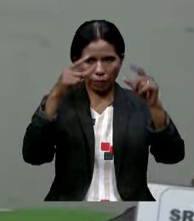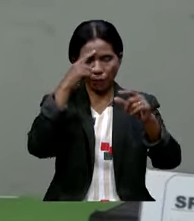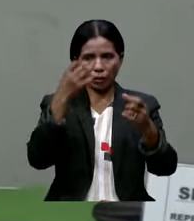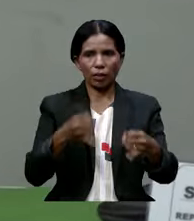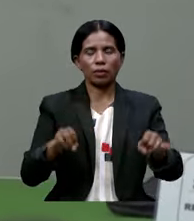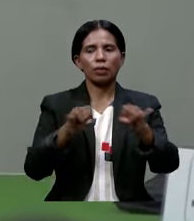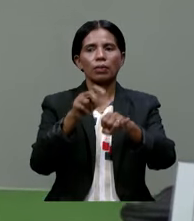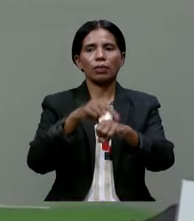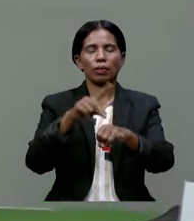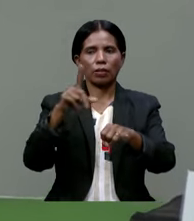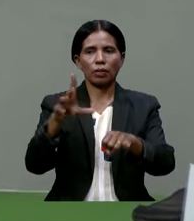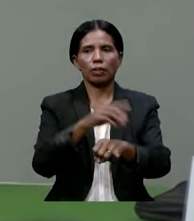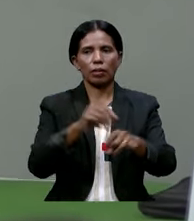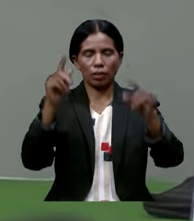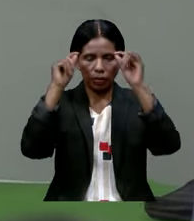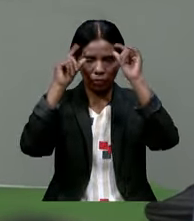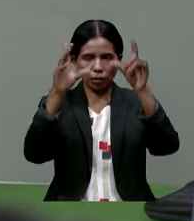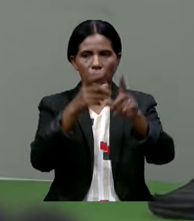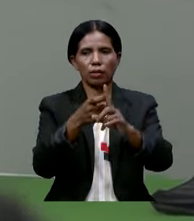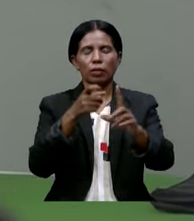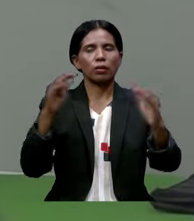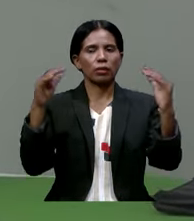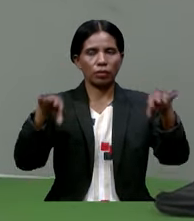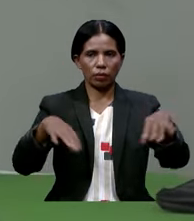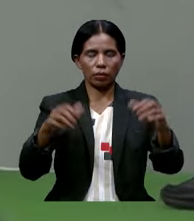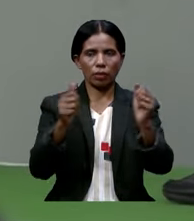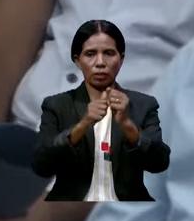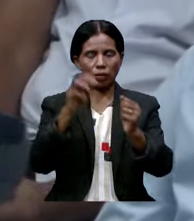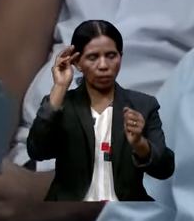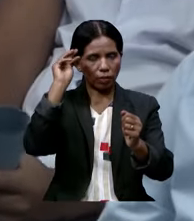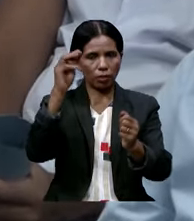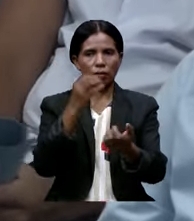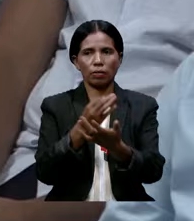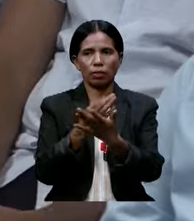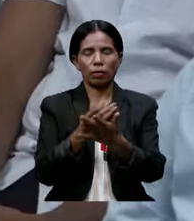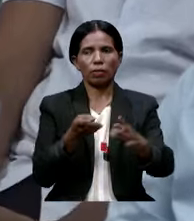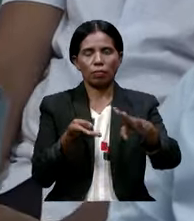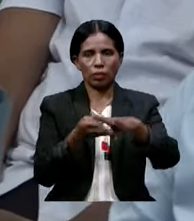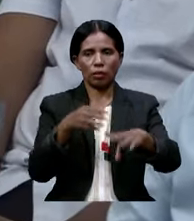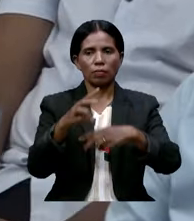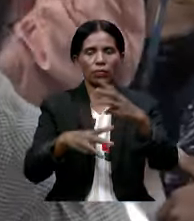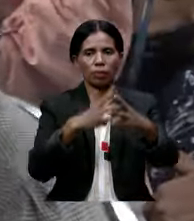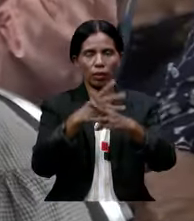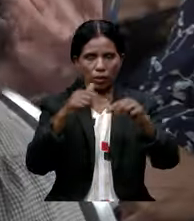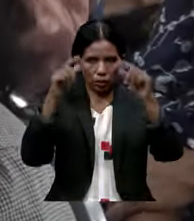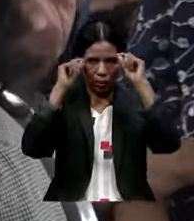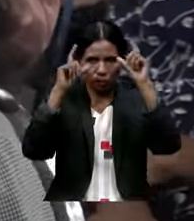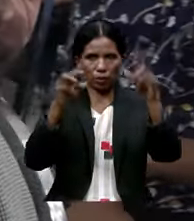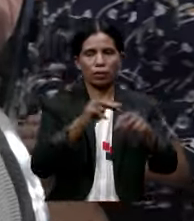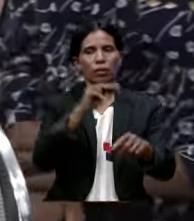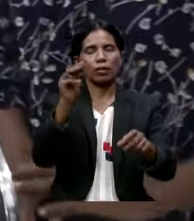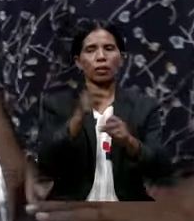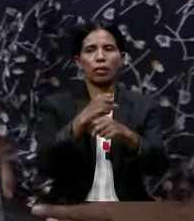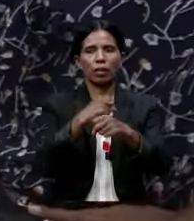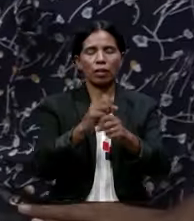Instituto Nacional de Estatística Timor-Leste, liu husi cooperação entre Ministério Finanças, o Banco Mundial e a Timor-Leste, segunda ne, halo